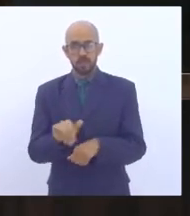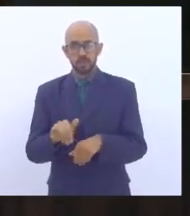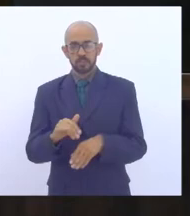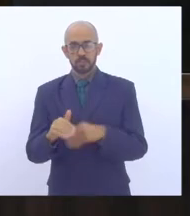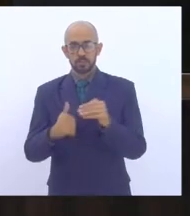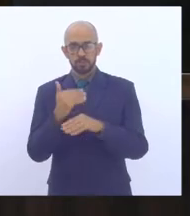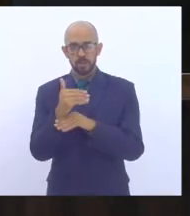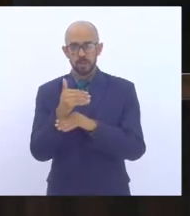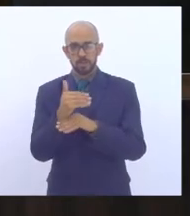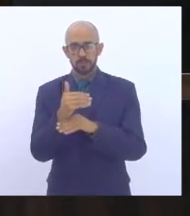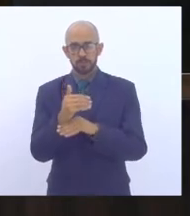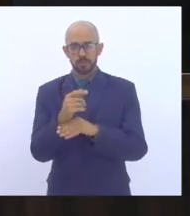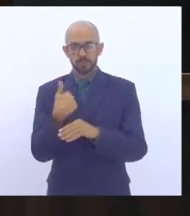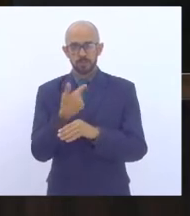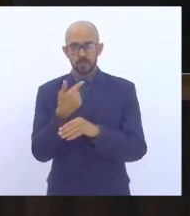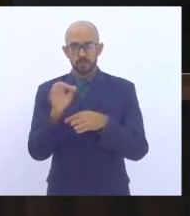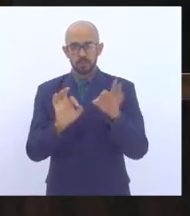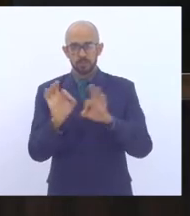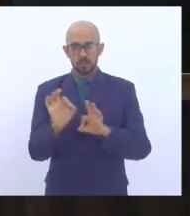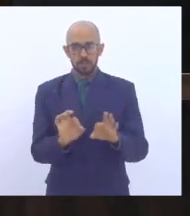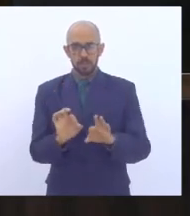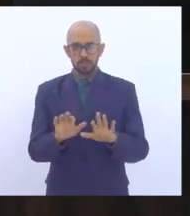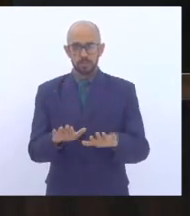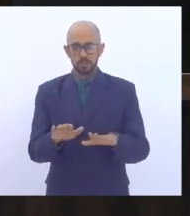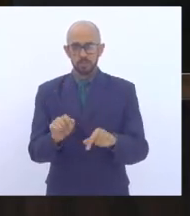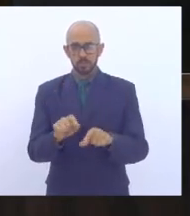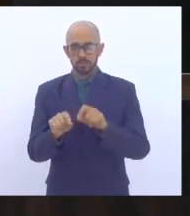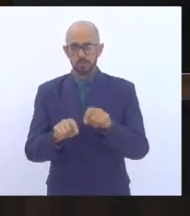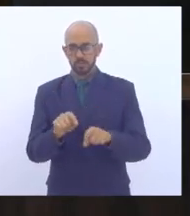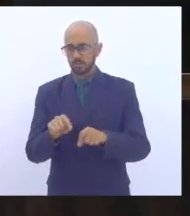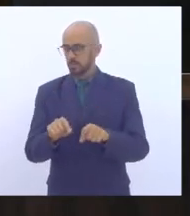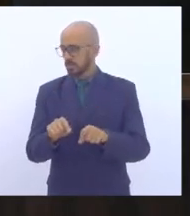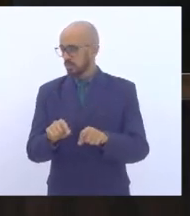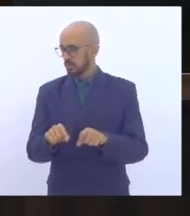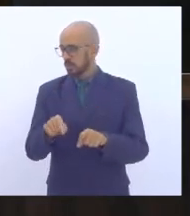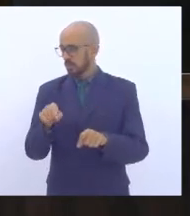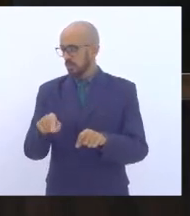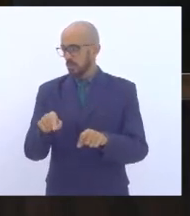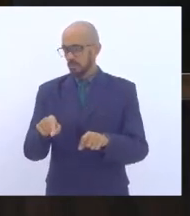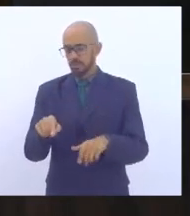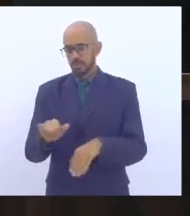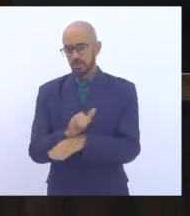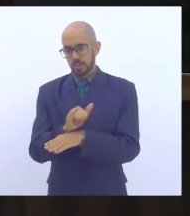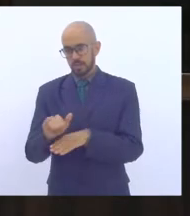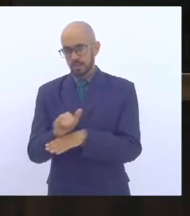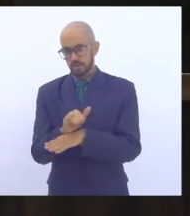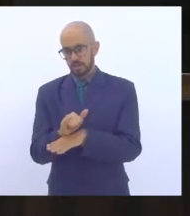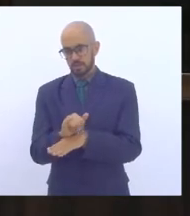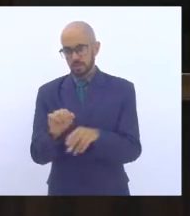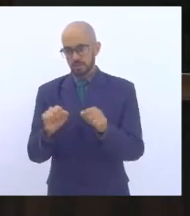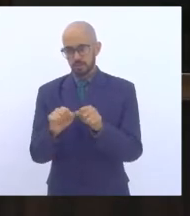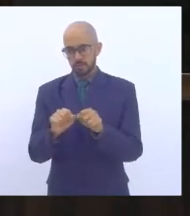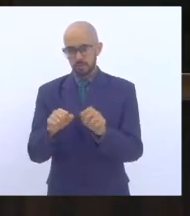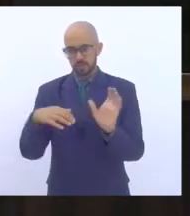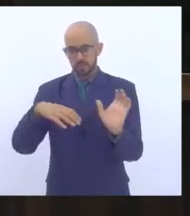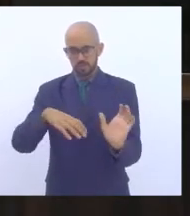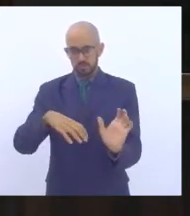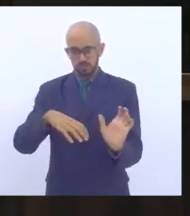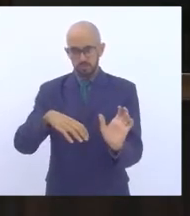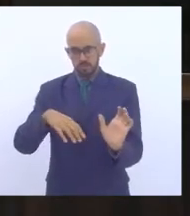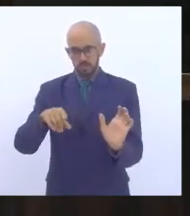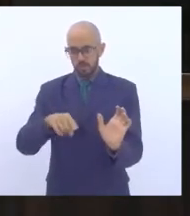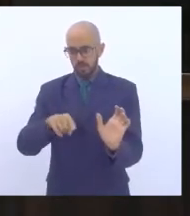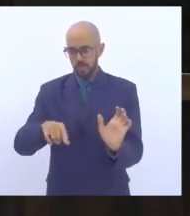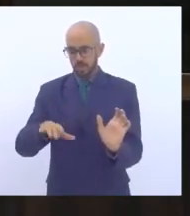gente tá preparando mas esse dispositivo que trouxe a lei que o congresso primeiro momento foi vetado e derrubado pelo congresso